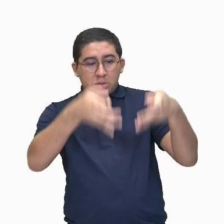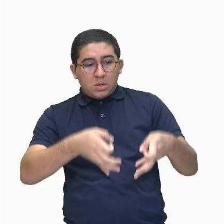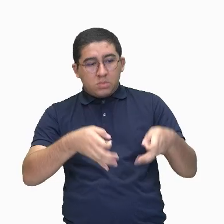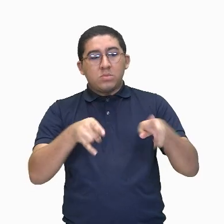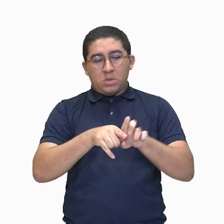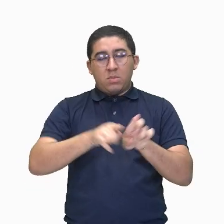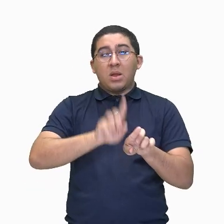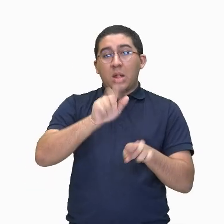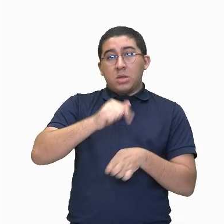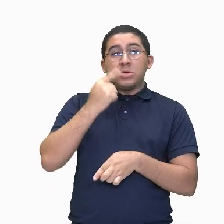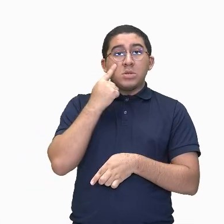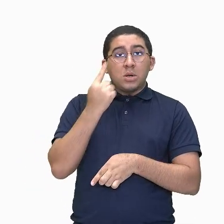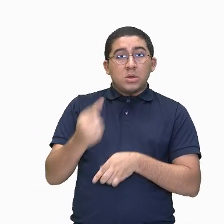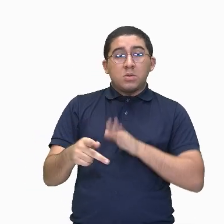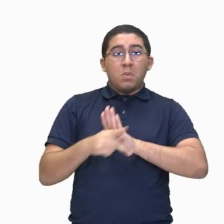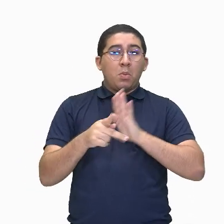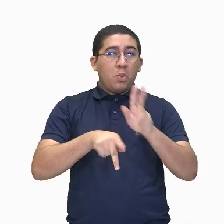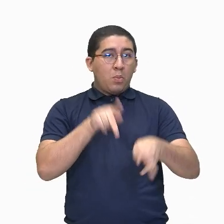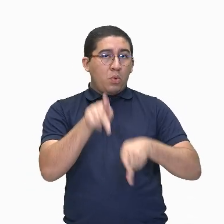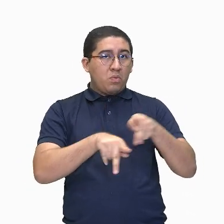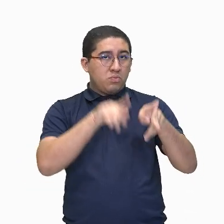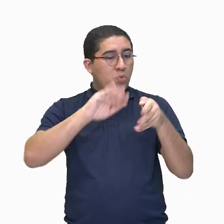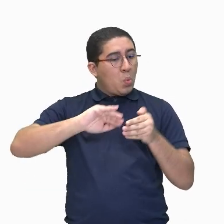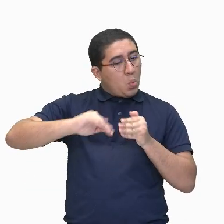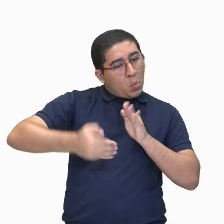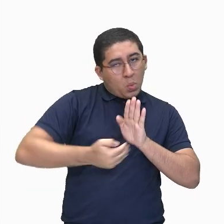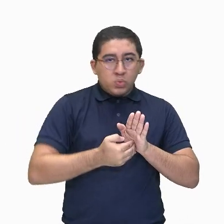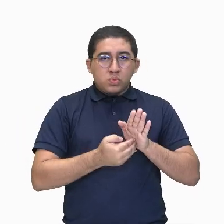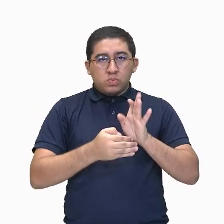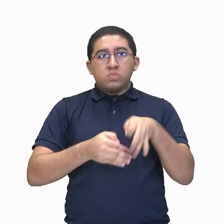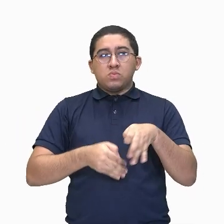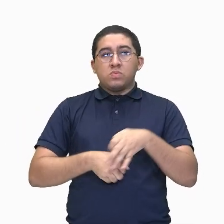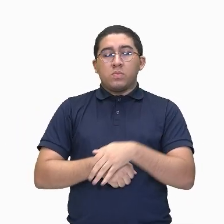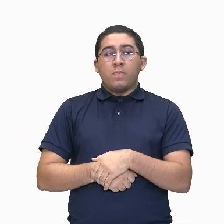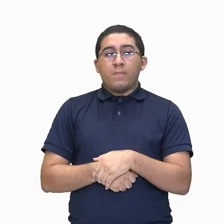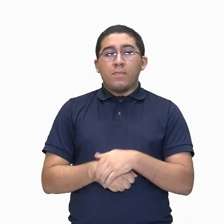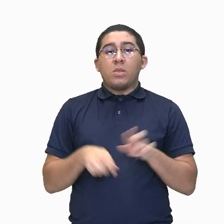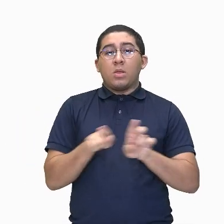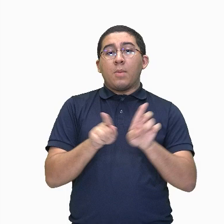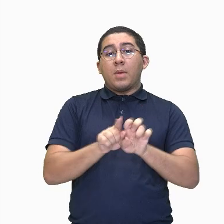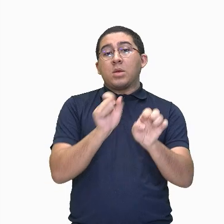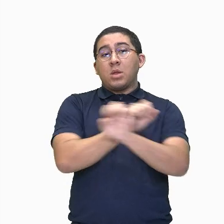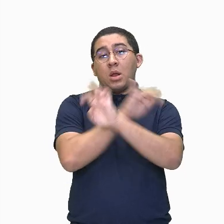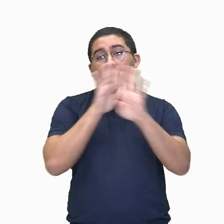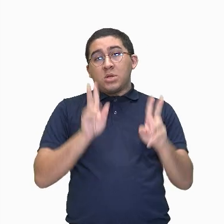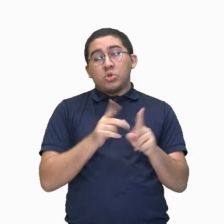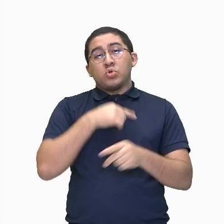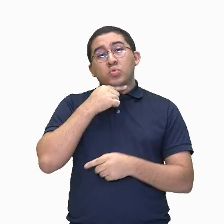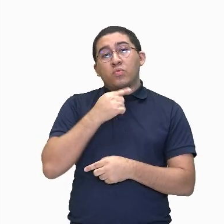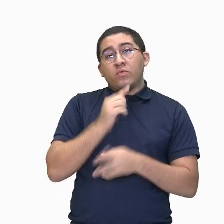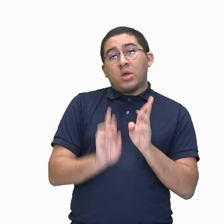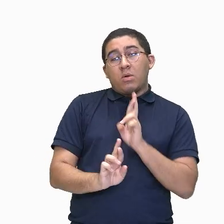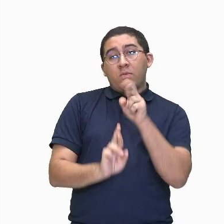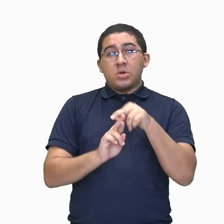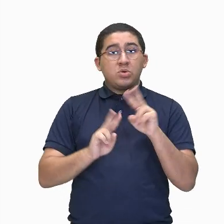é de interesse da população como um todo, né? Esclarecer dúvidas sobre um tema